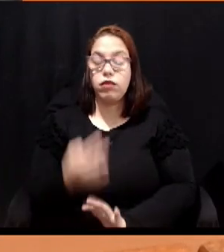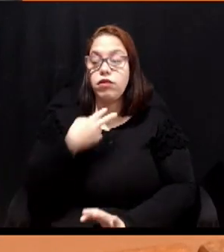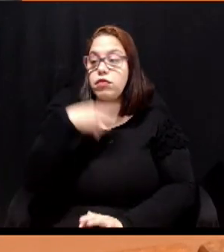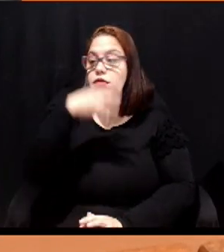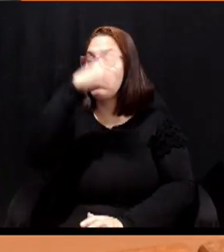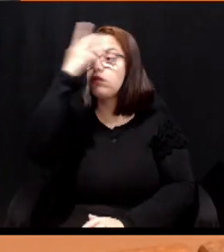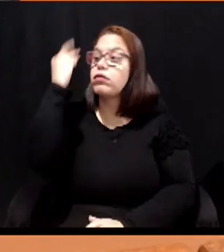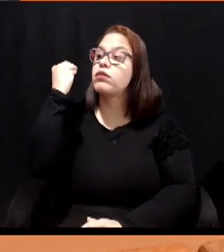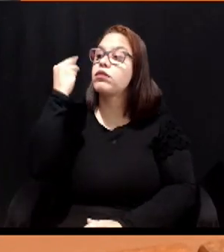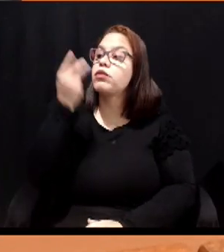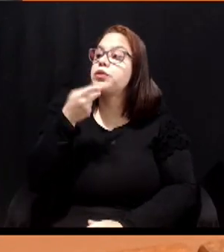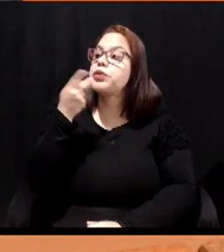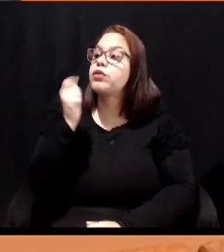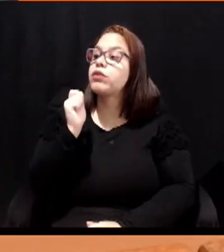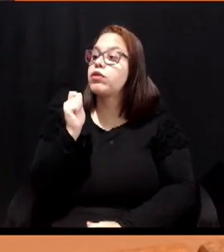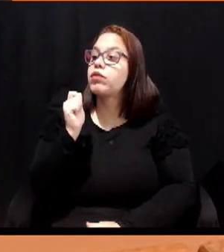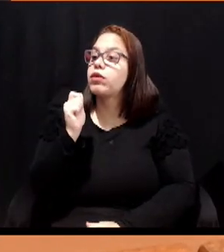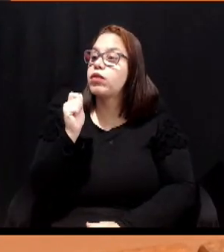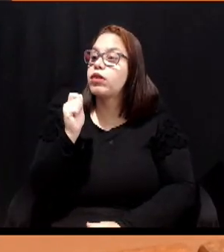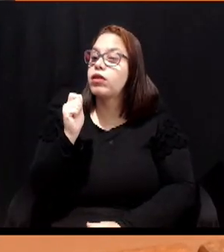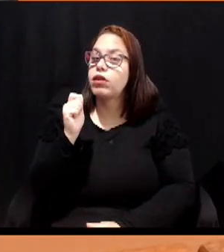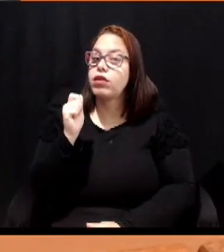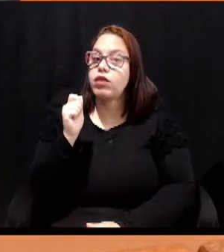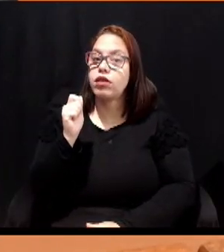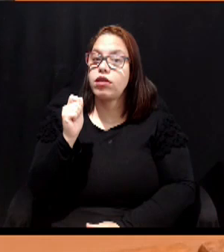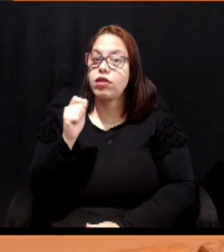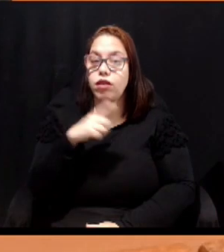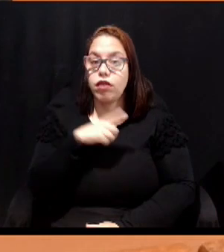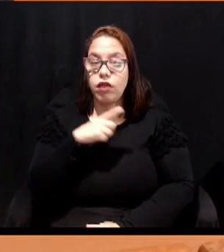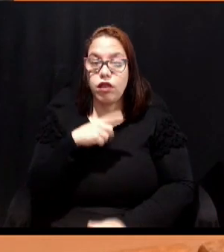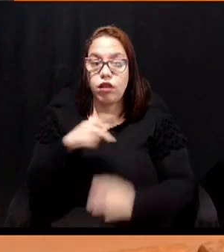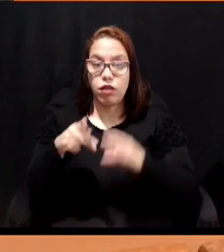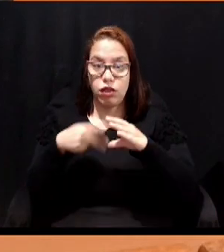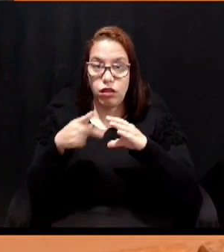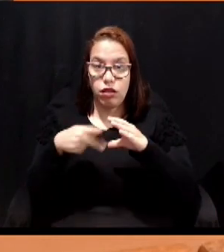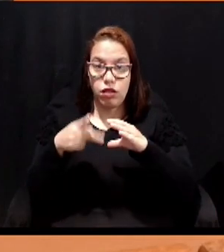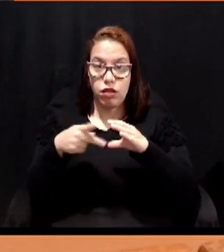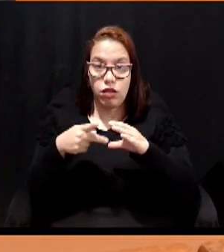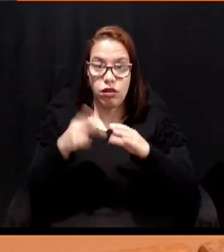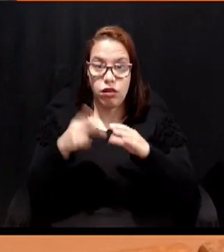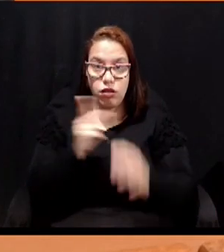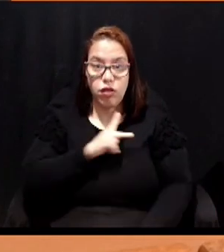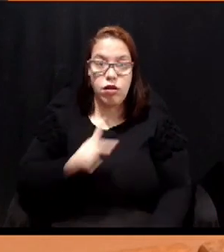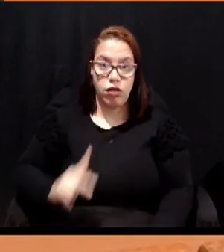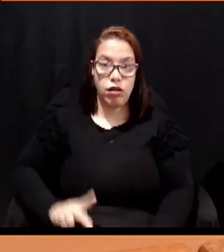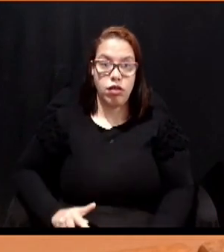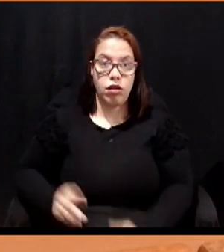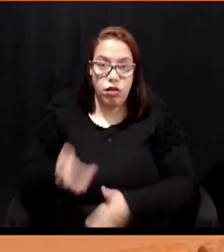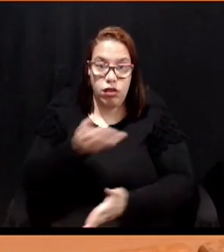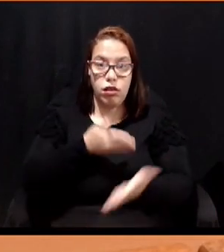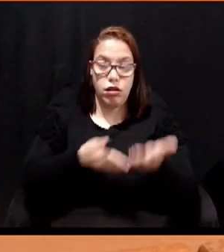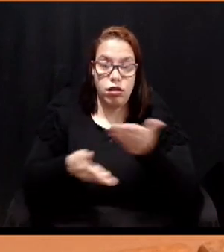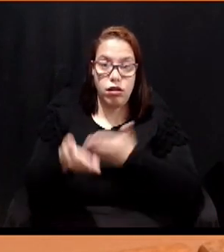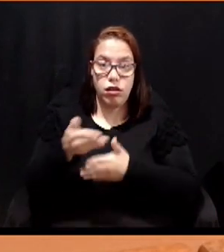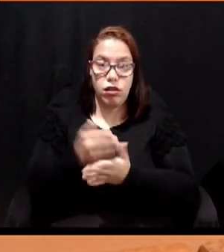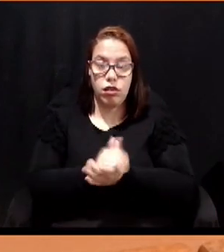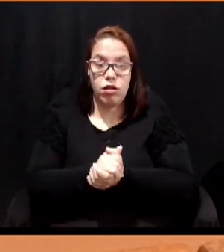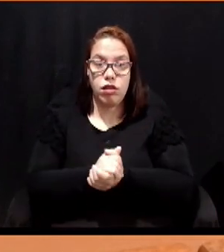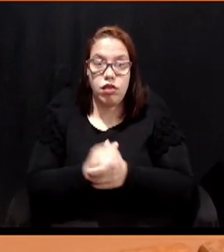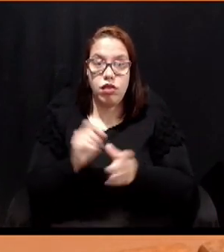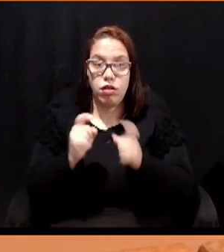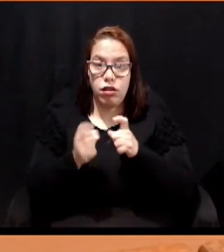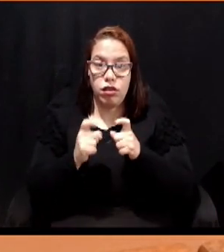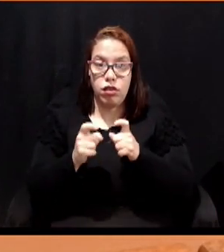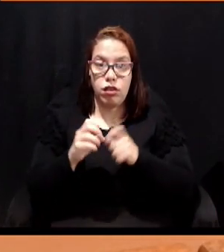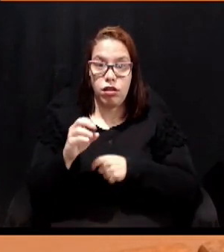falar a repercussão que teve dentro da Câmara, porque o presidente que participou aqui da tua última reunião do CORE, que